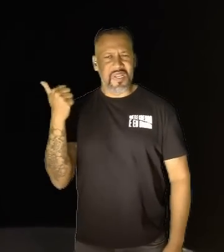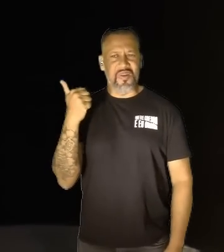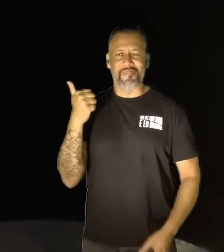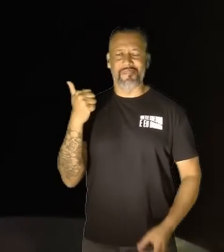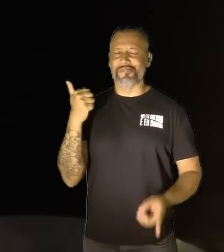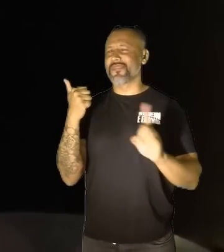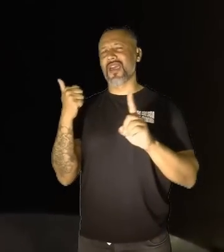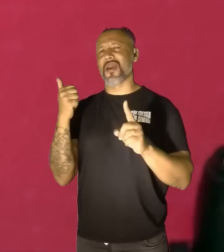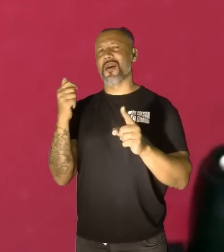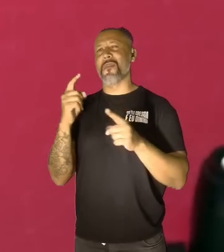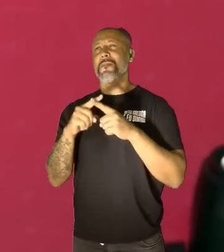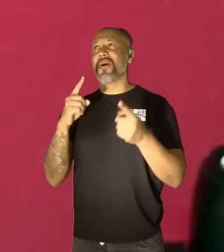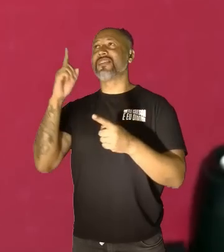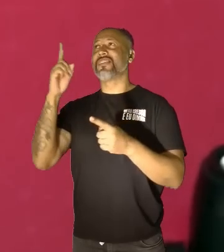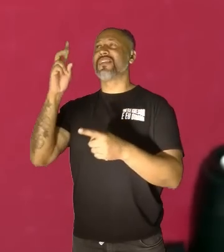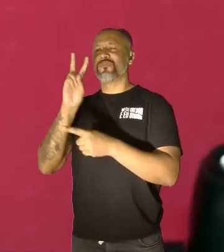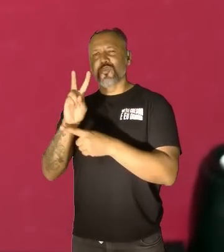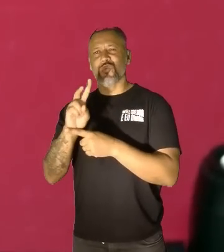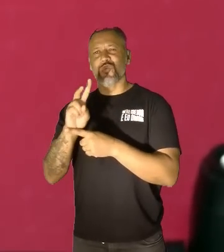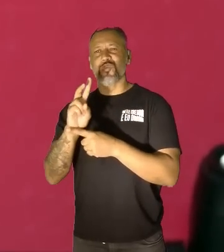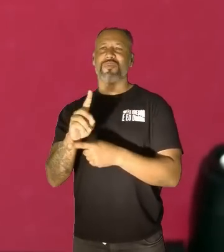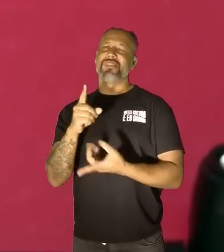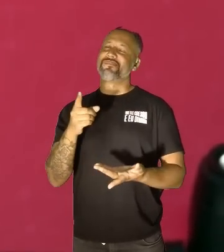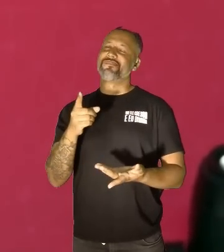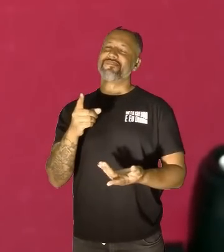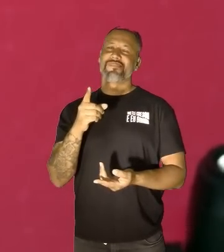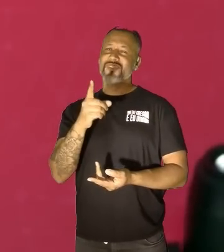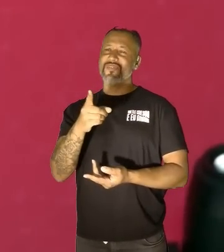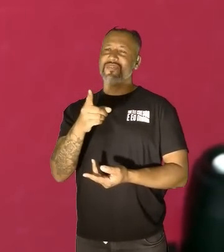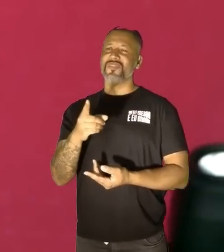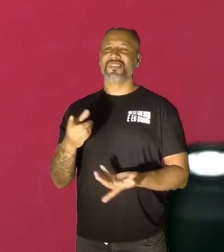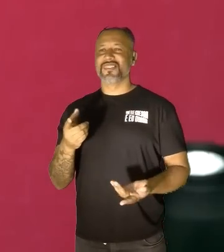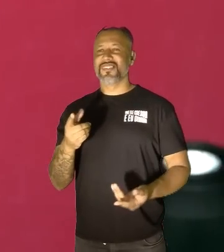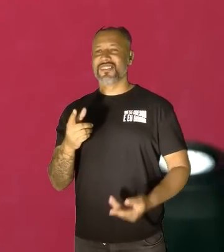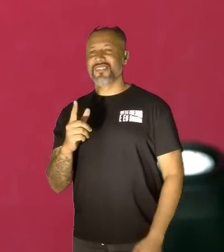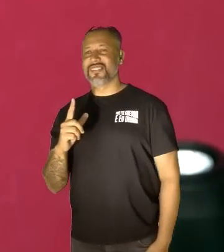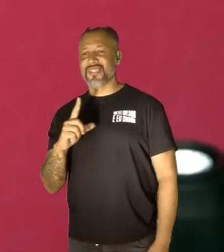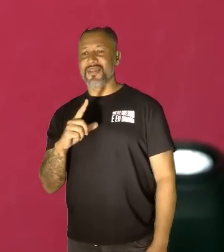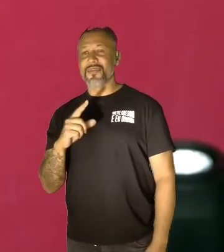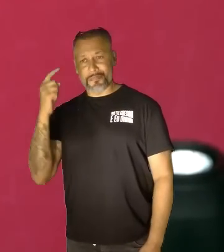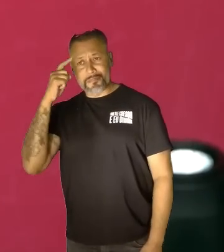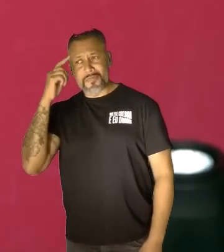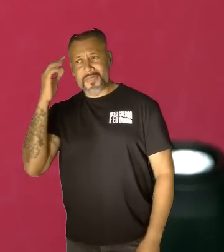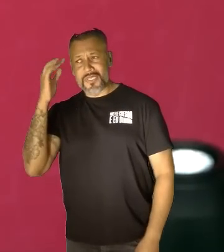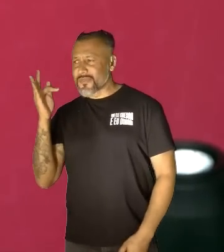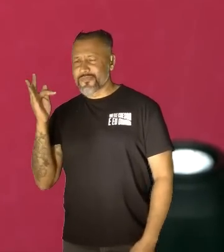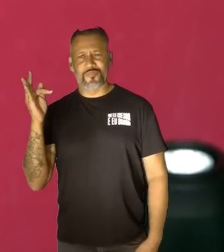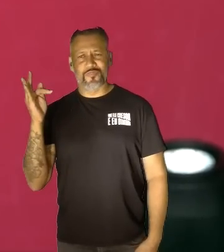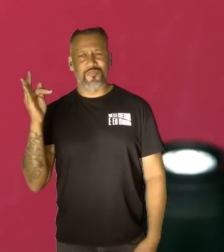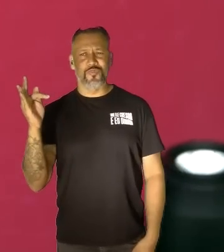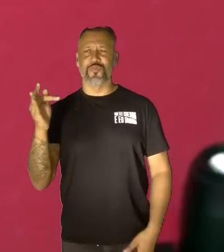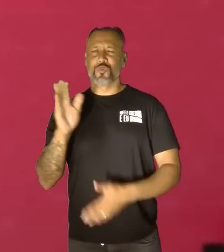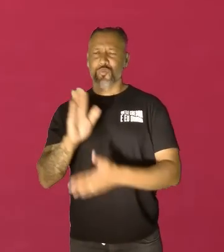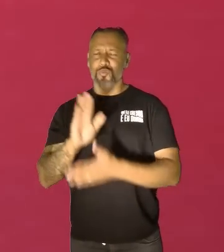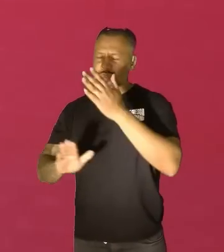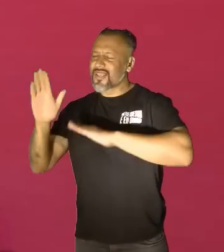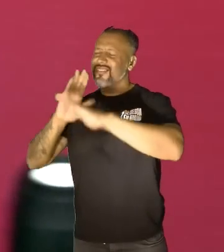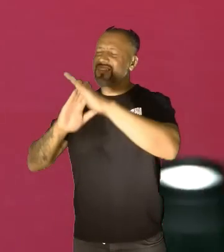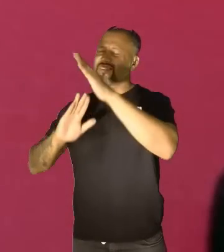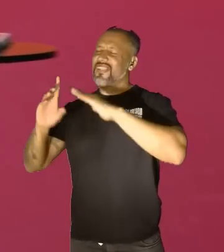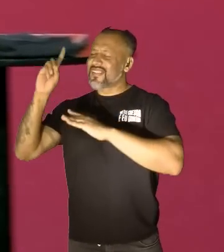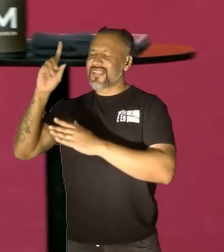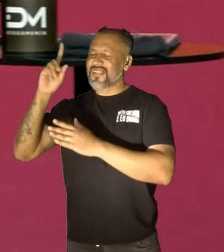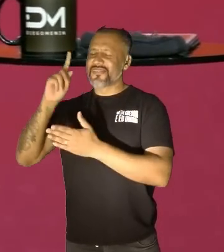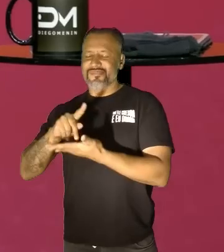poderoso, mas eu vejo o futuro em você. Você não tem, mas se veste como tem. Você não é, mas adora como se fosse. Você não